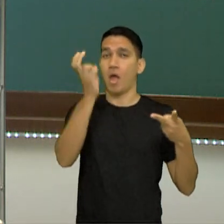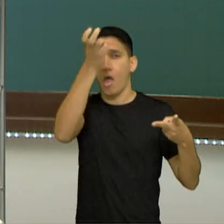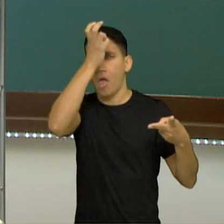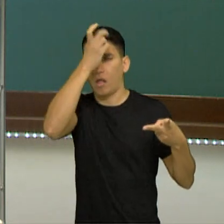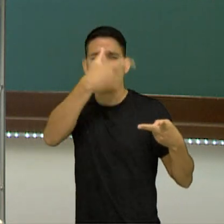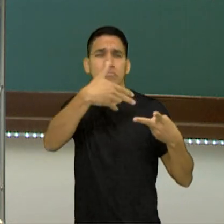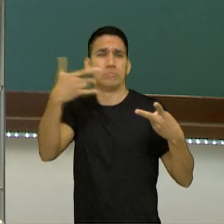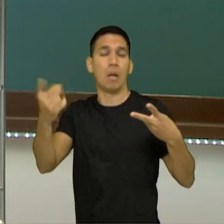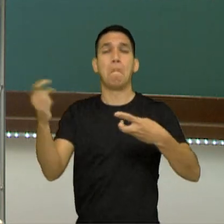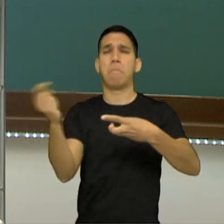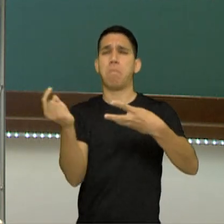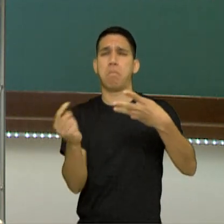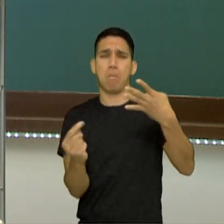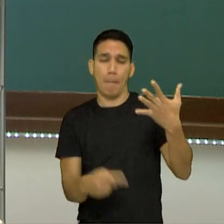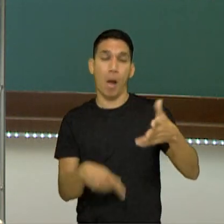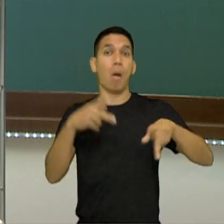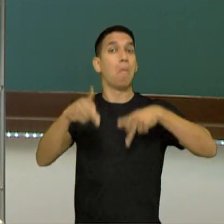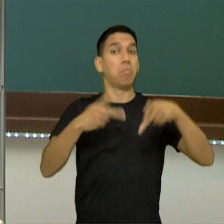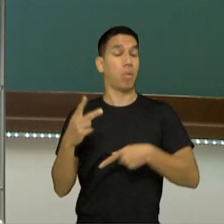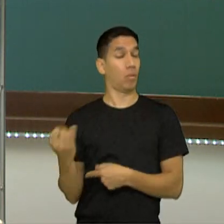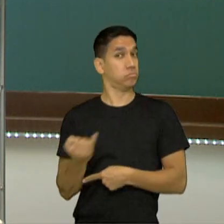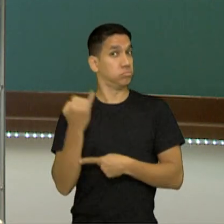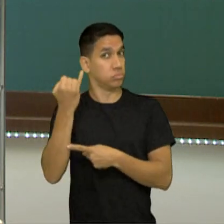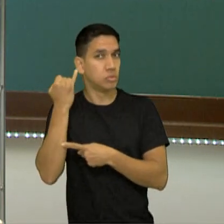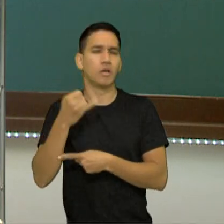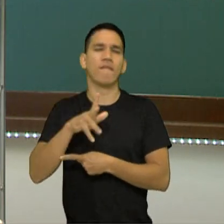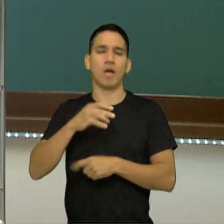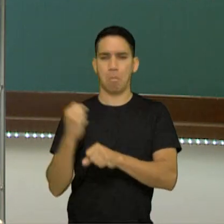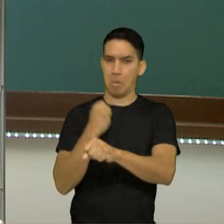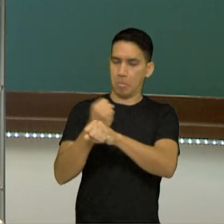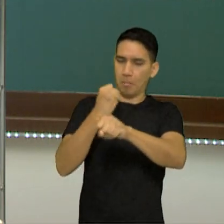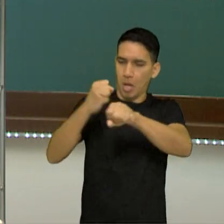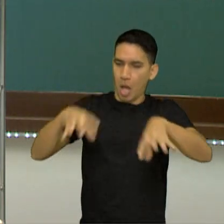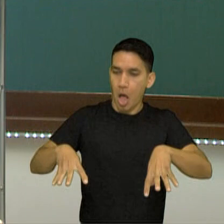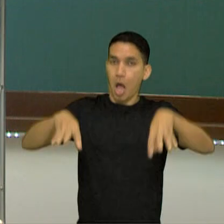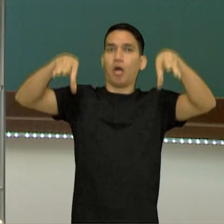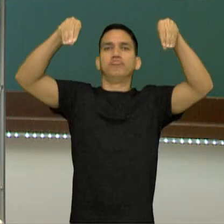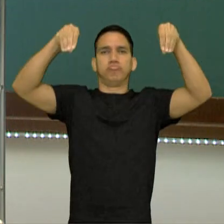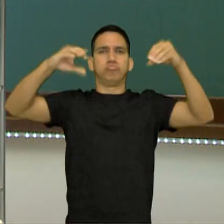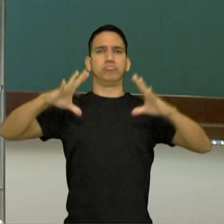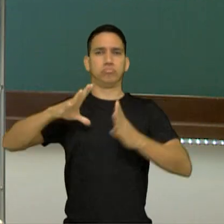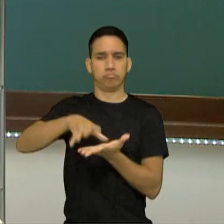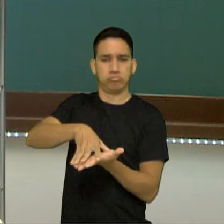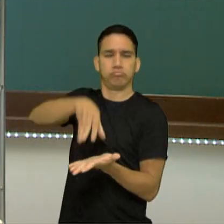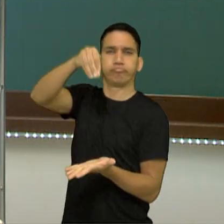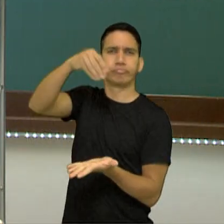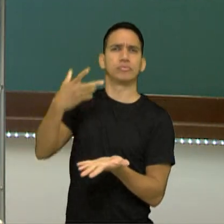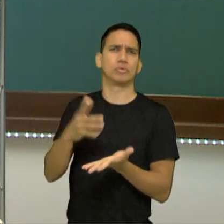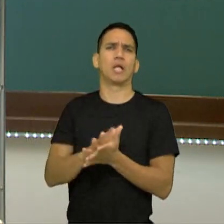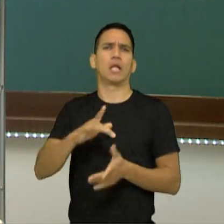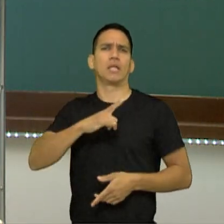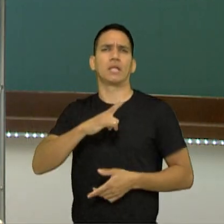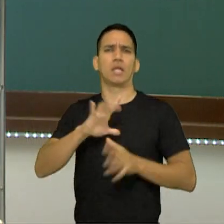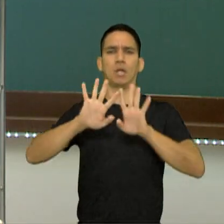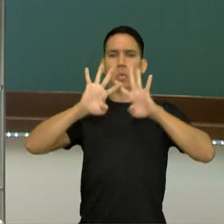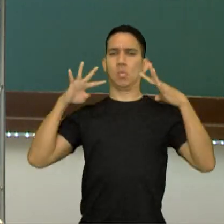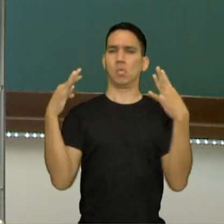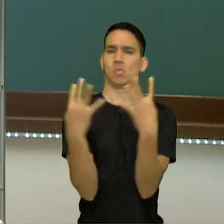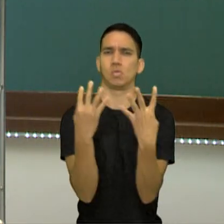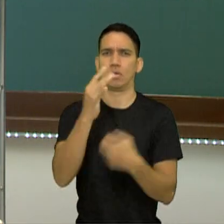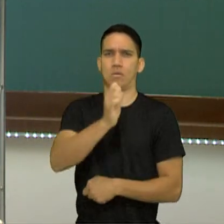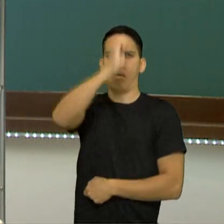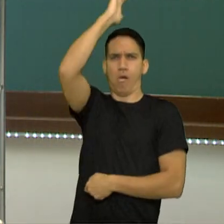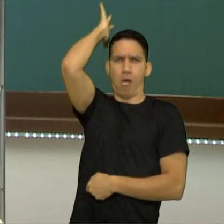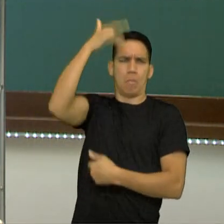muito importantes lá, vão construir as pirâmides no Egito Antigo, o Coliseu em Roma e tudo mais. Então, vai ser